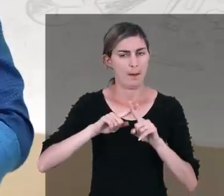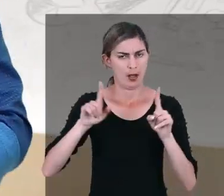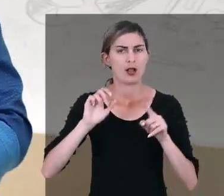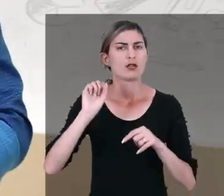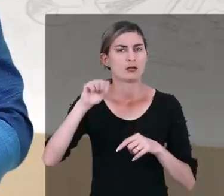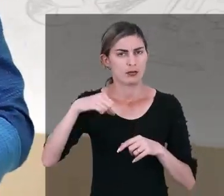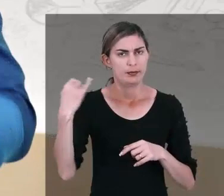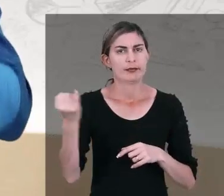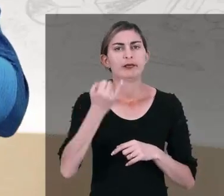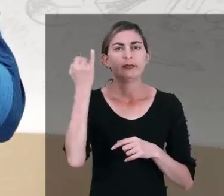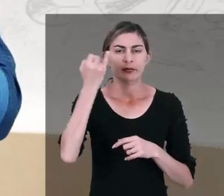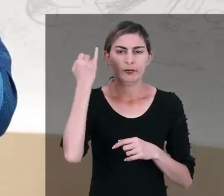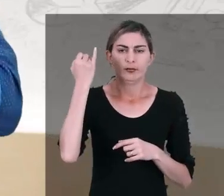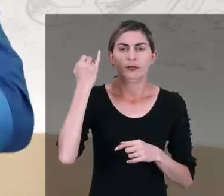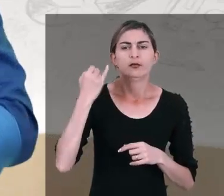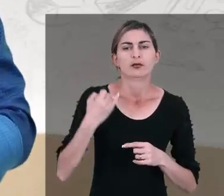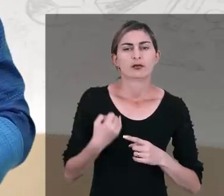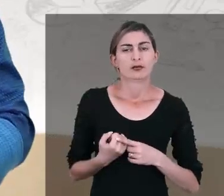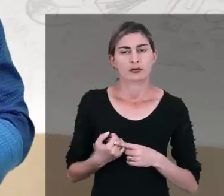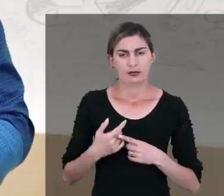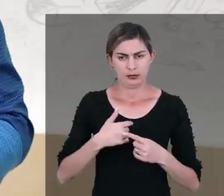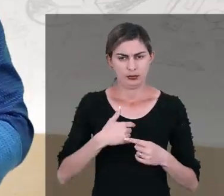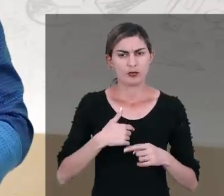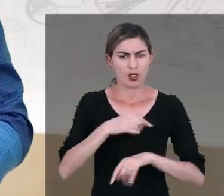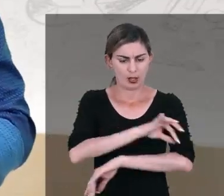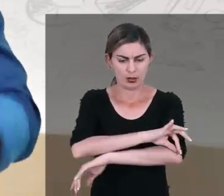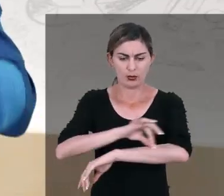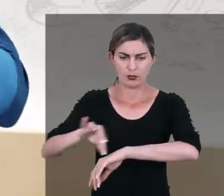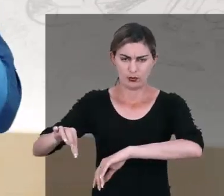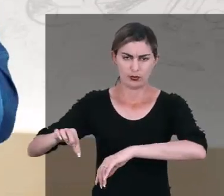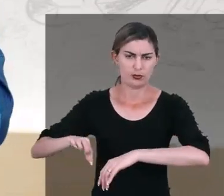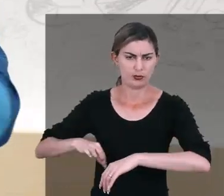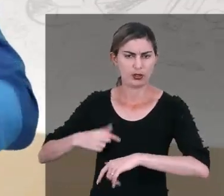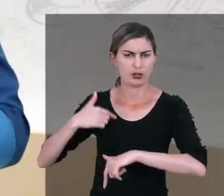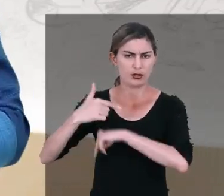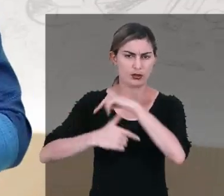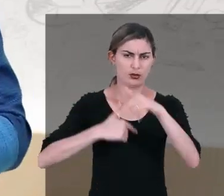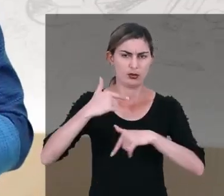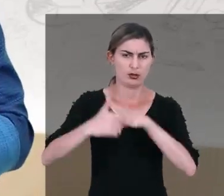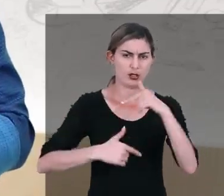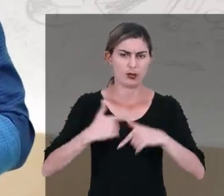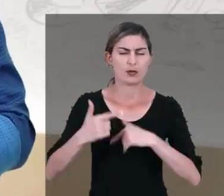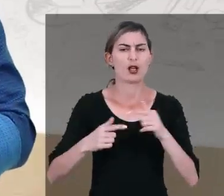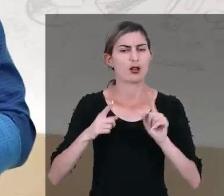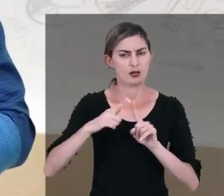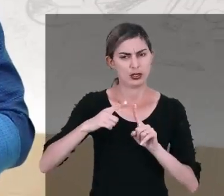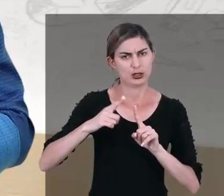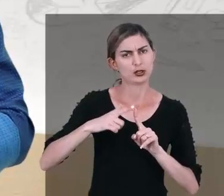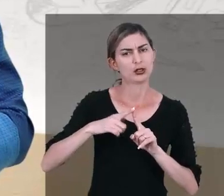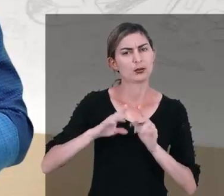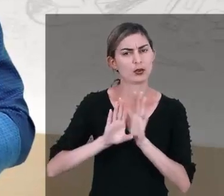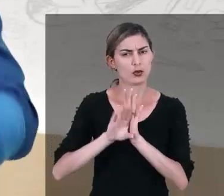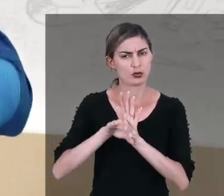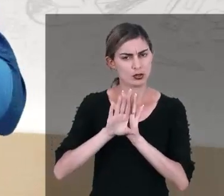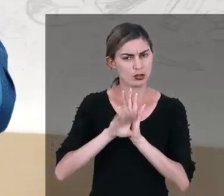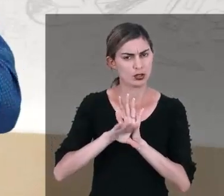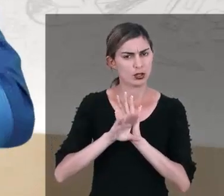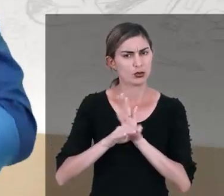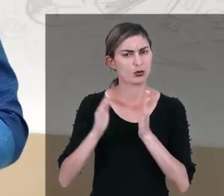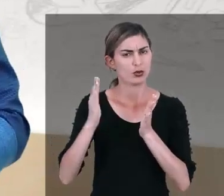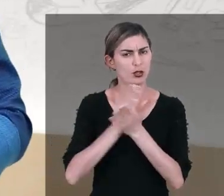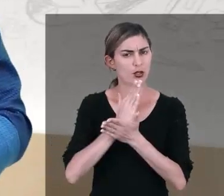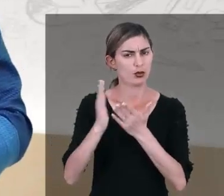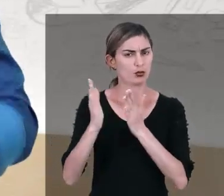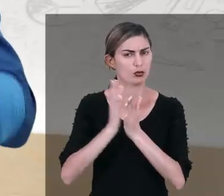ela faz. Eu, como arquiteto, trabalho com esse tipo de conceituação. E